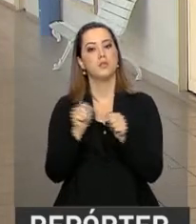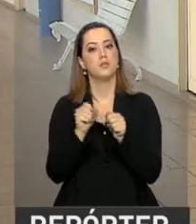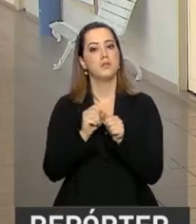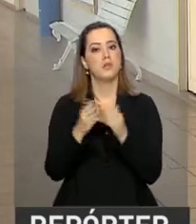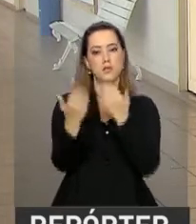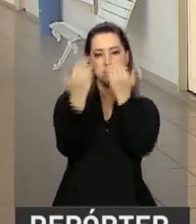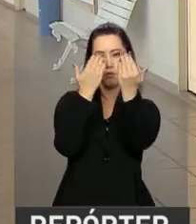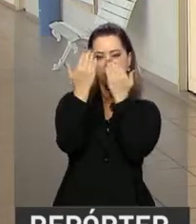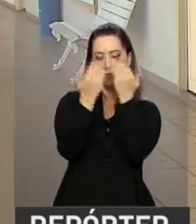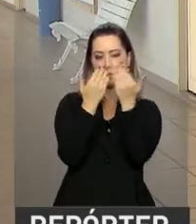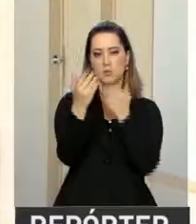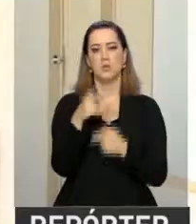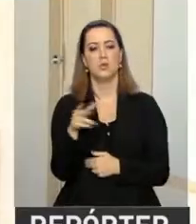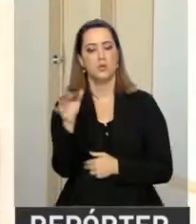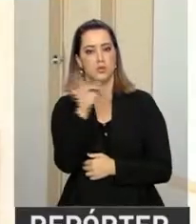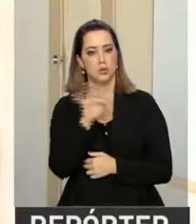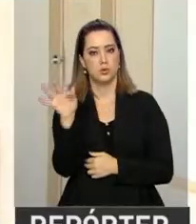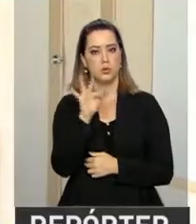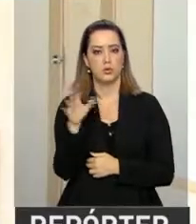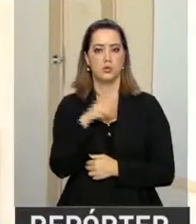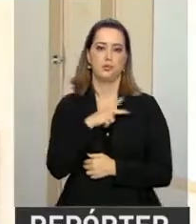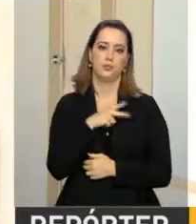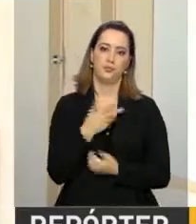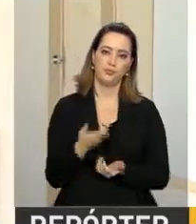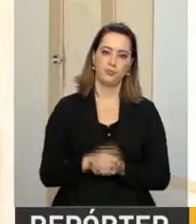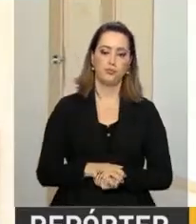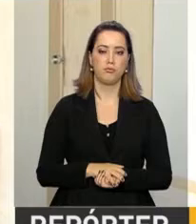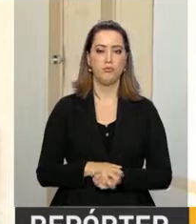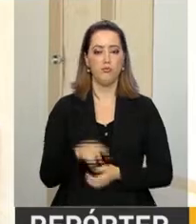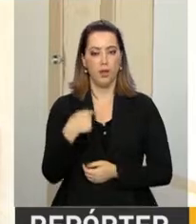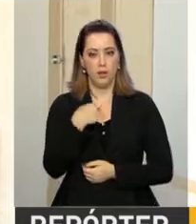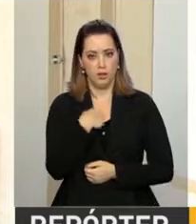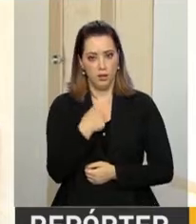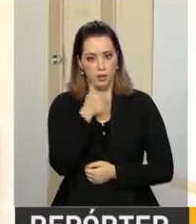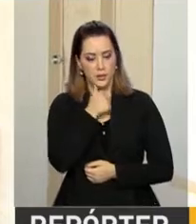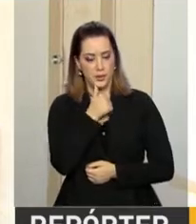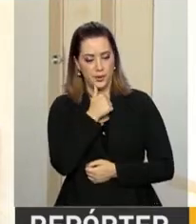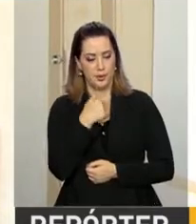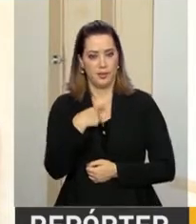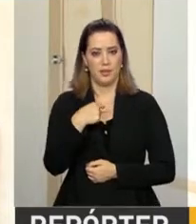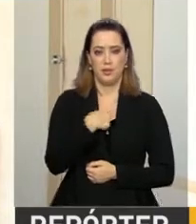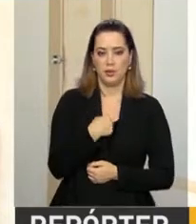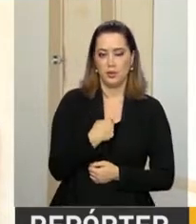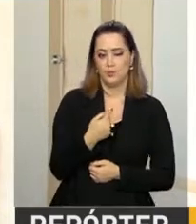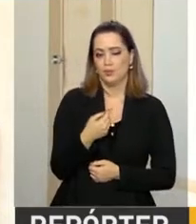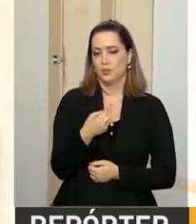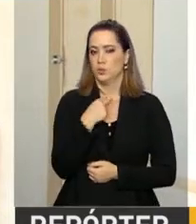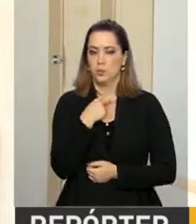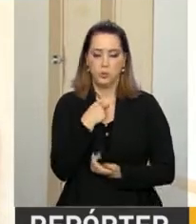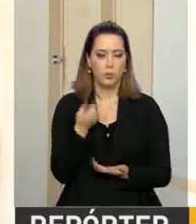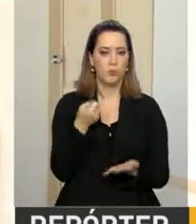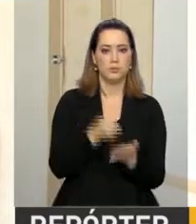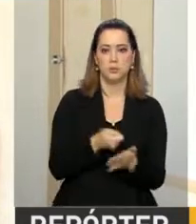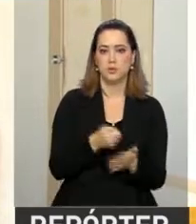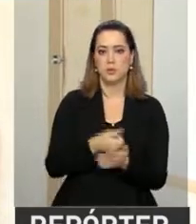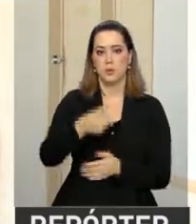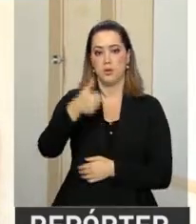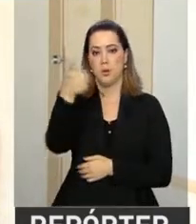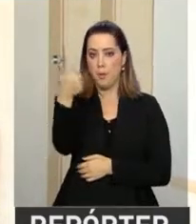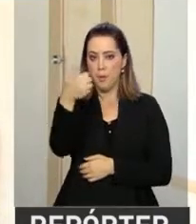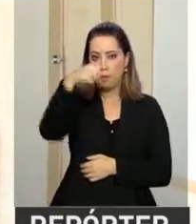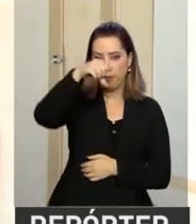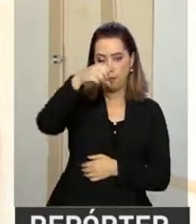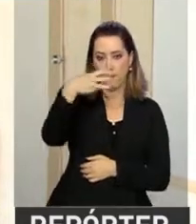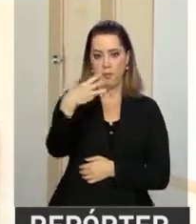uma universidade privada. Eu não tenho condições de pagar. É 1.930, mais ou menos, em torno de 1.930.